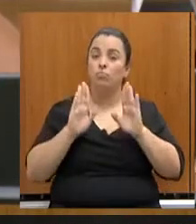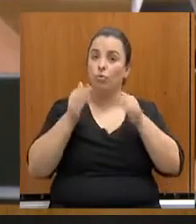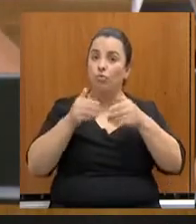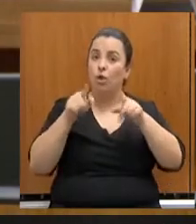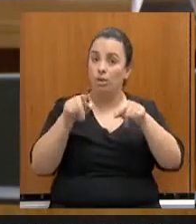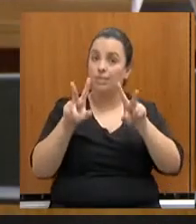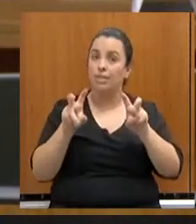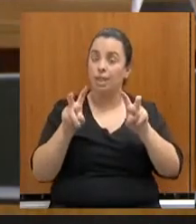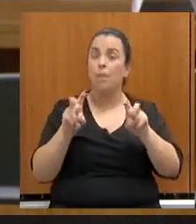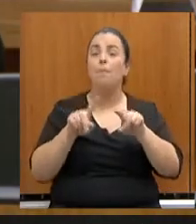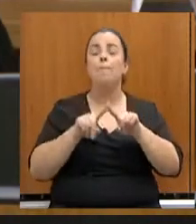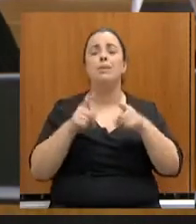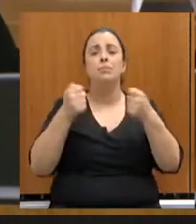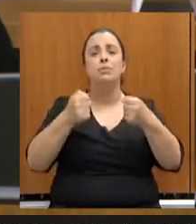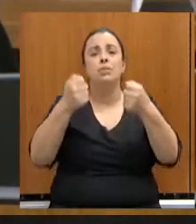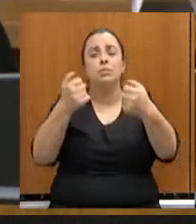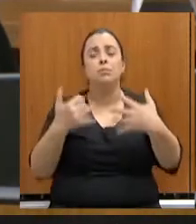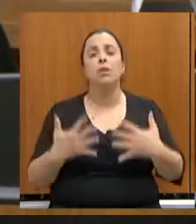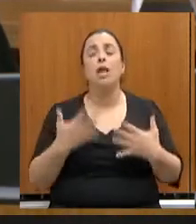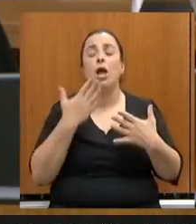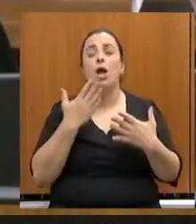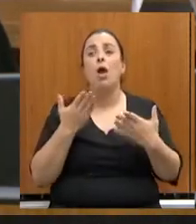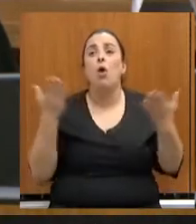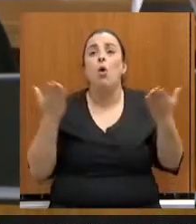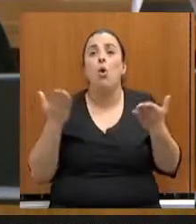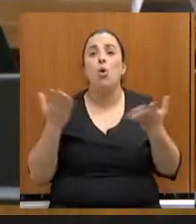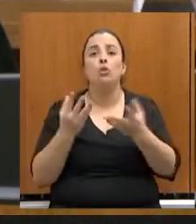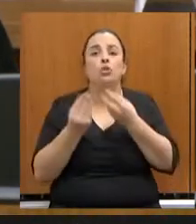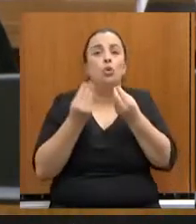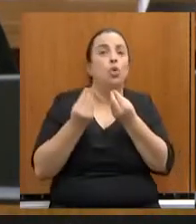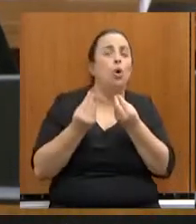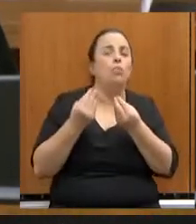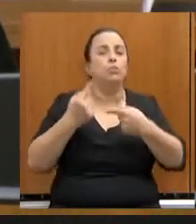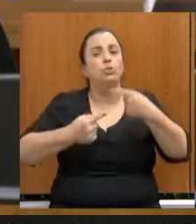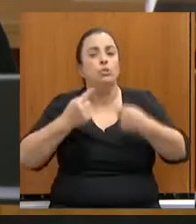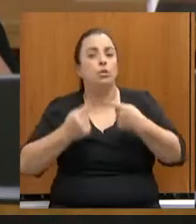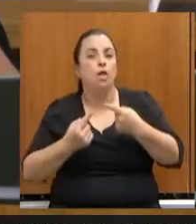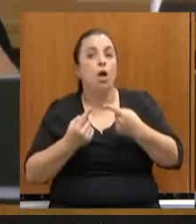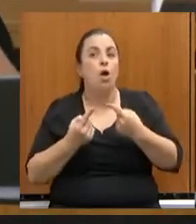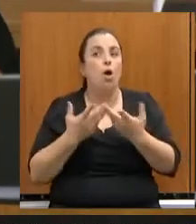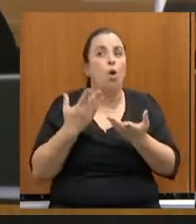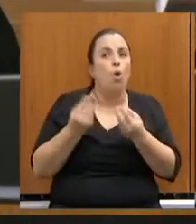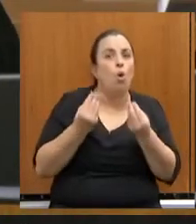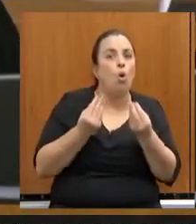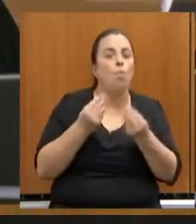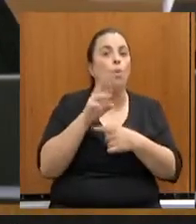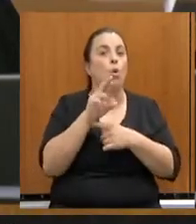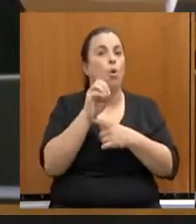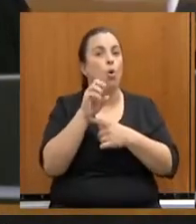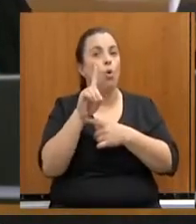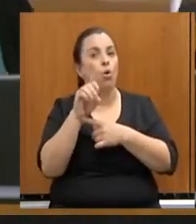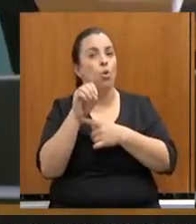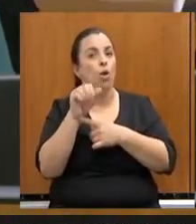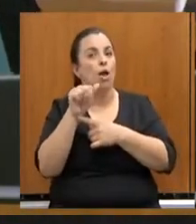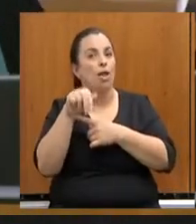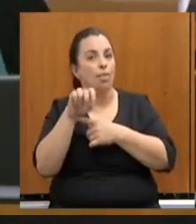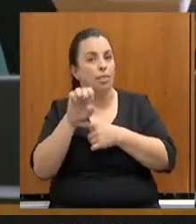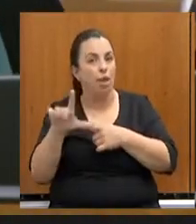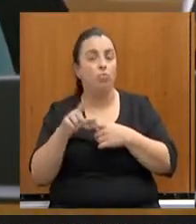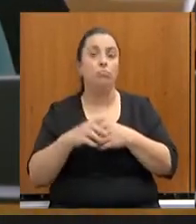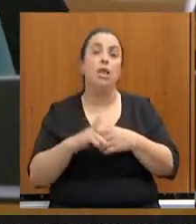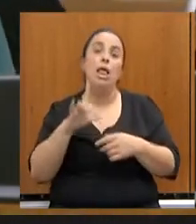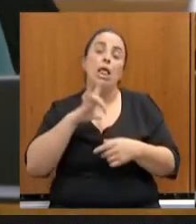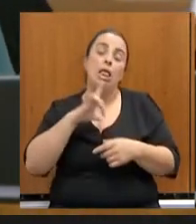bom que a gente esclareça Em que momento nós estamos né na discussão do Rodoanel existem alguns tratados